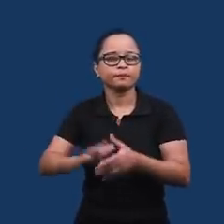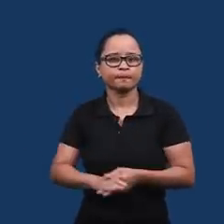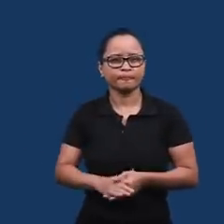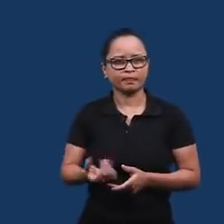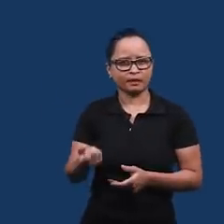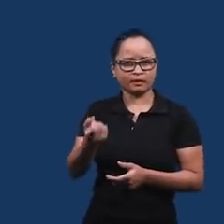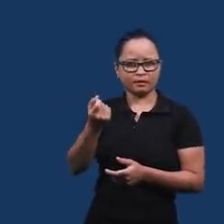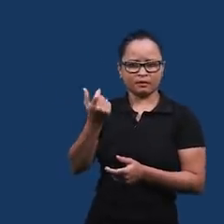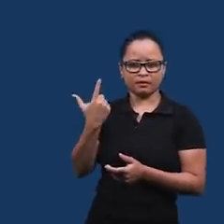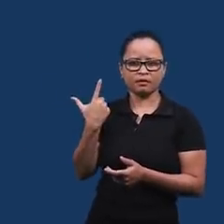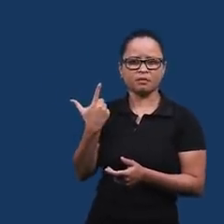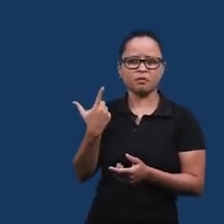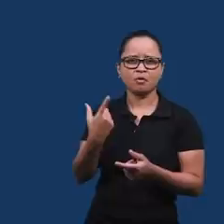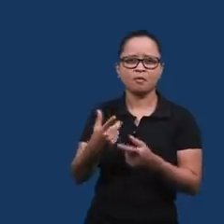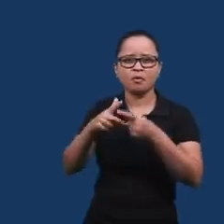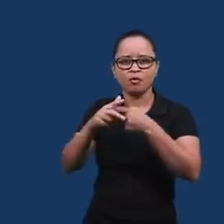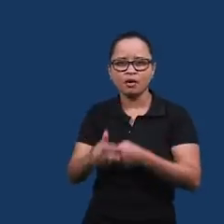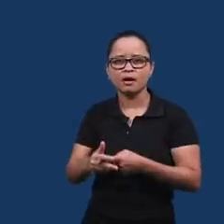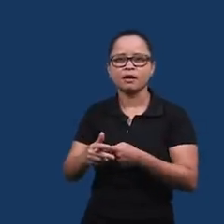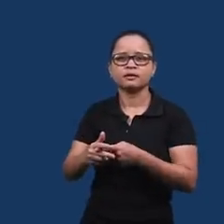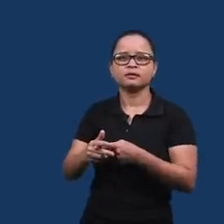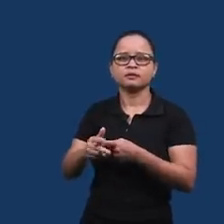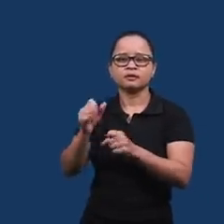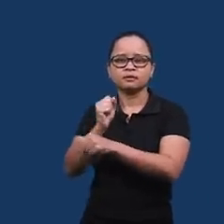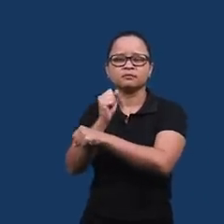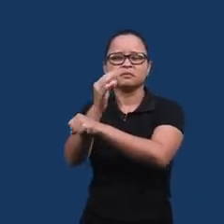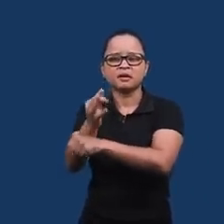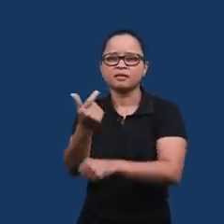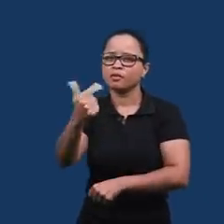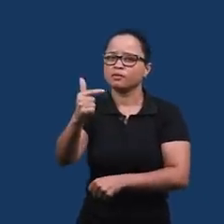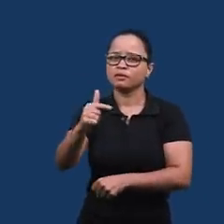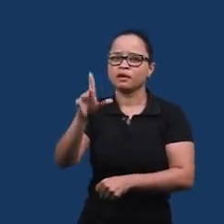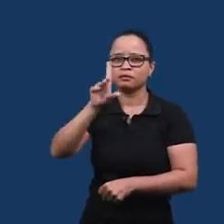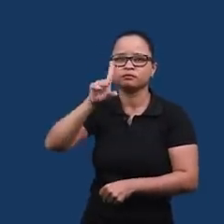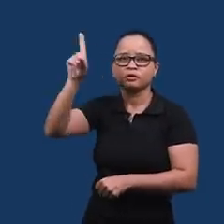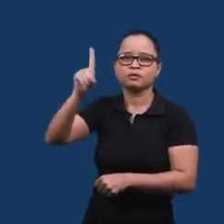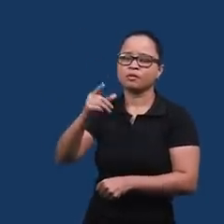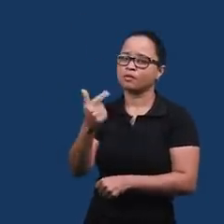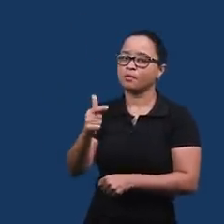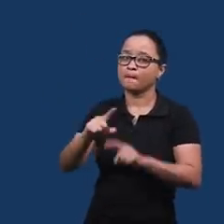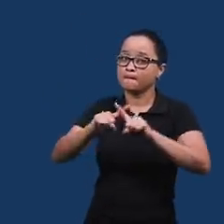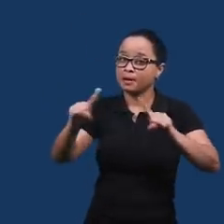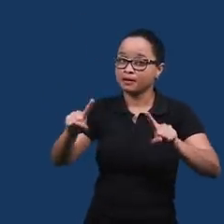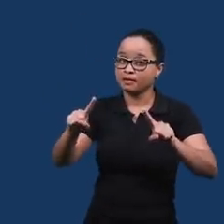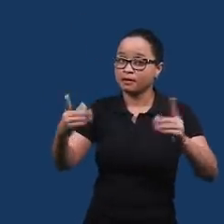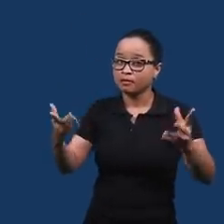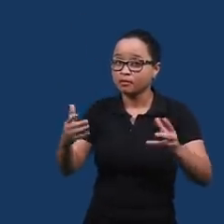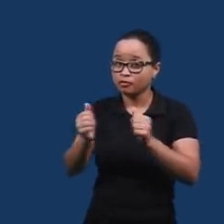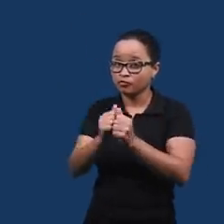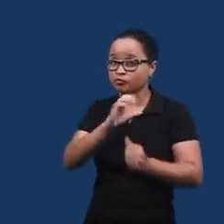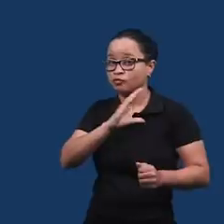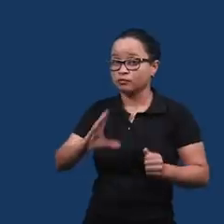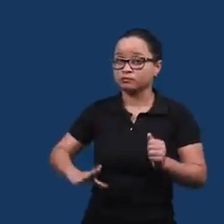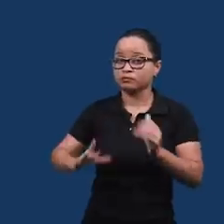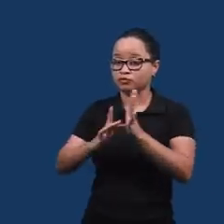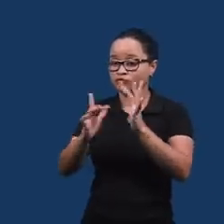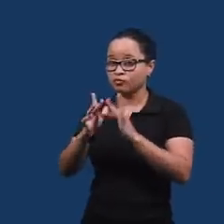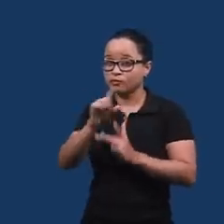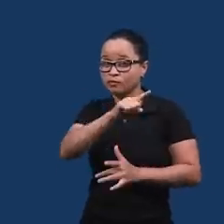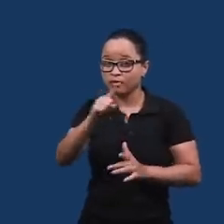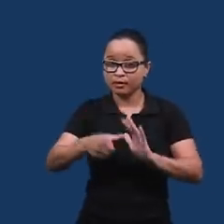estranhos aos conselhos da promessa não tendo esperança e sem Deus no mundo mas agora em Cristo Jesus